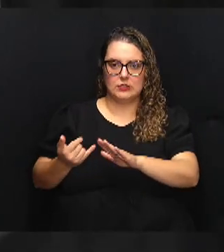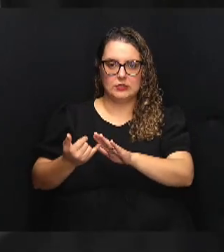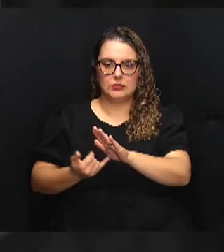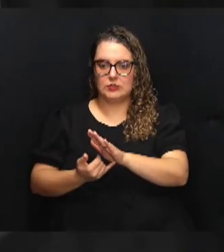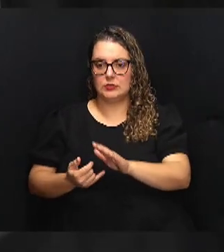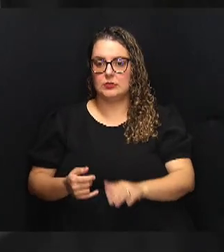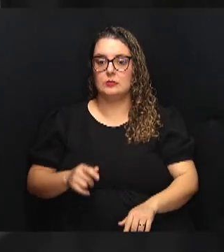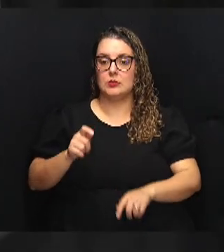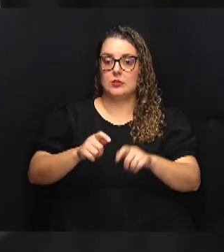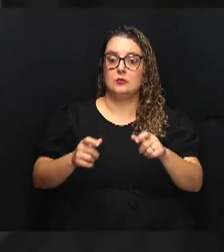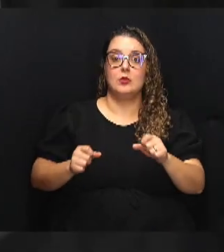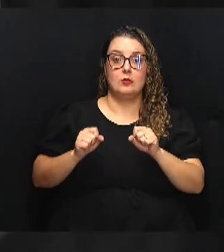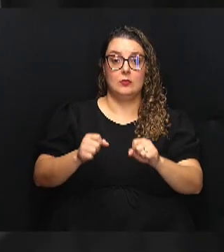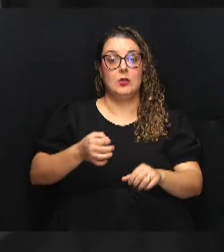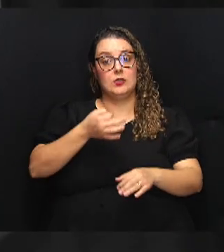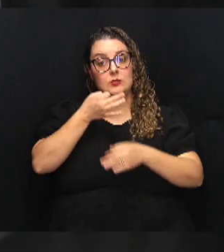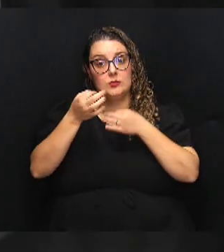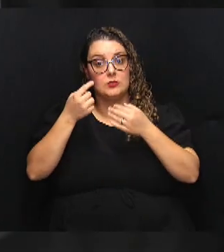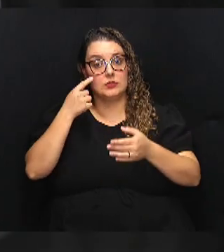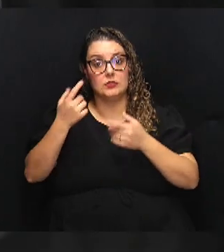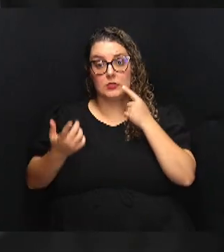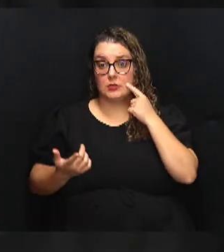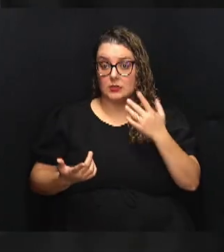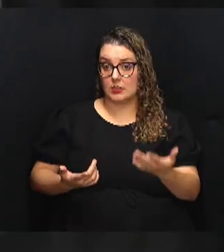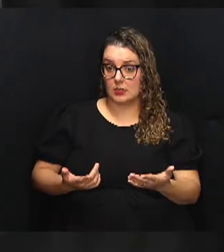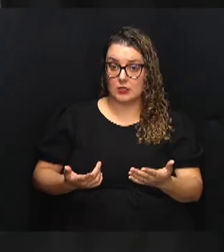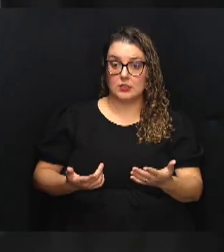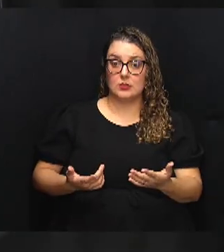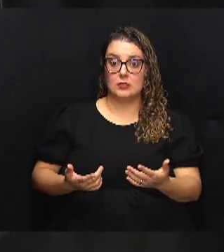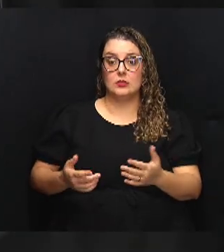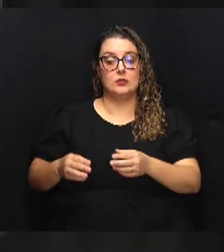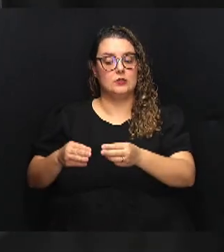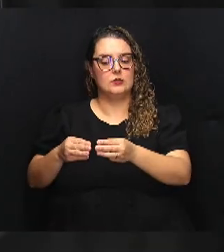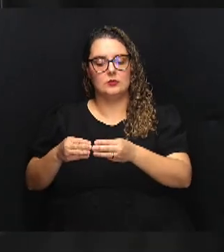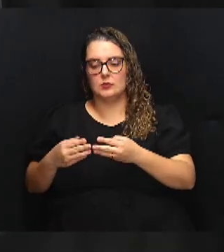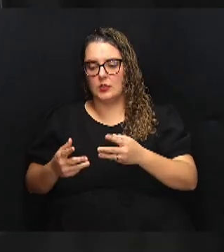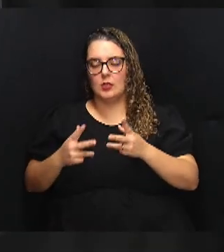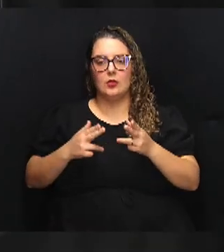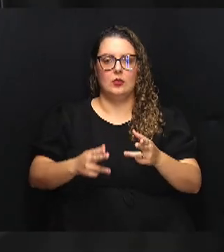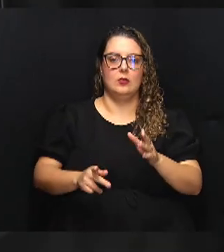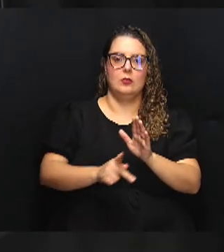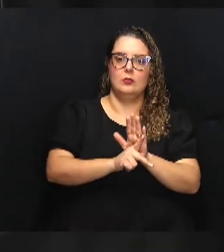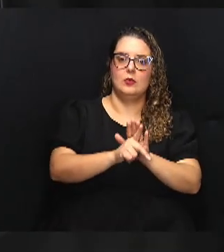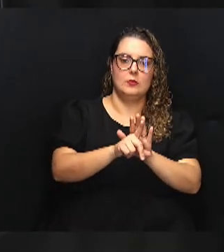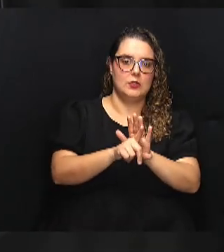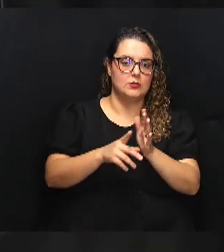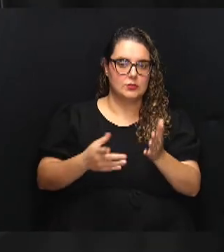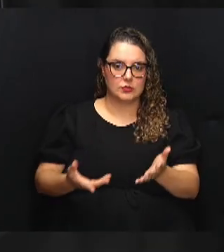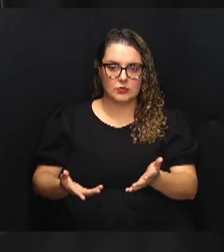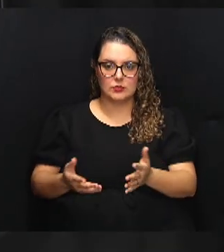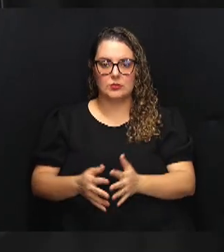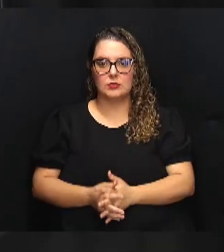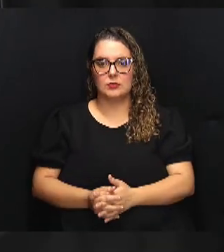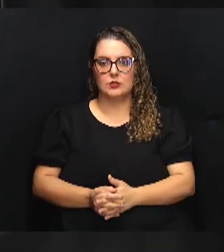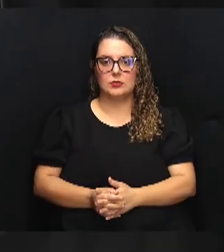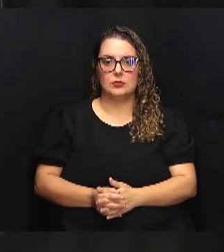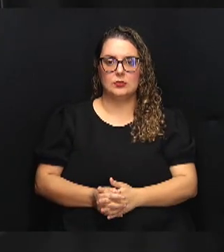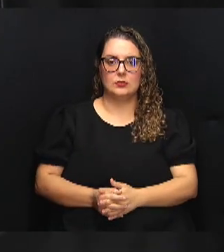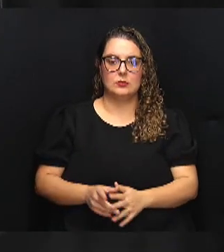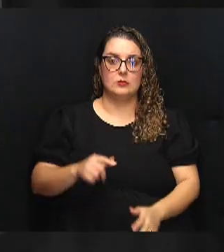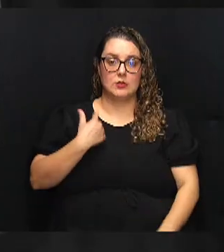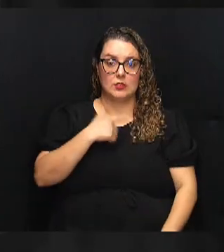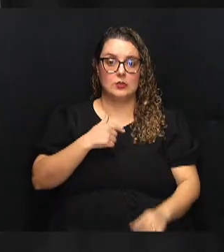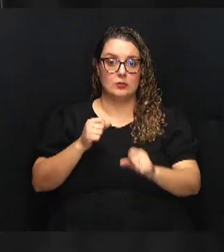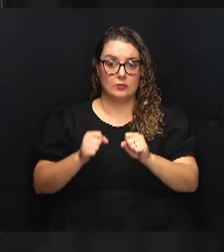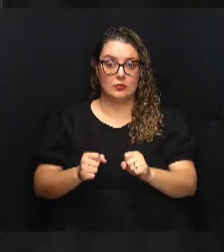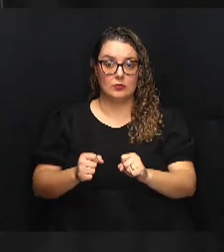para que essas pessoas possam sugerir ideias, tanto de moções quanto de projetos de leis, para que nós possamos,